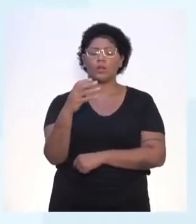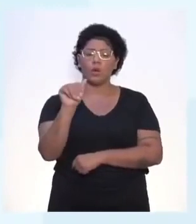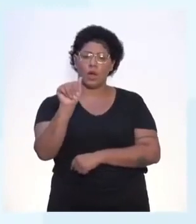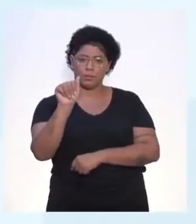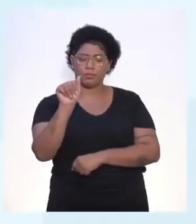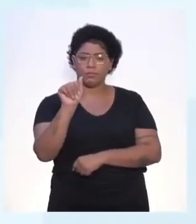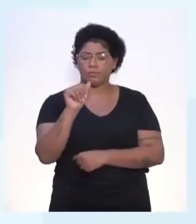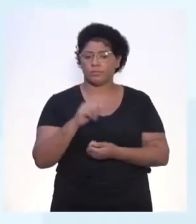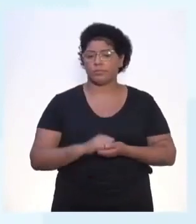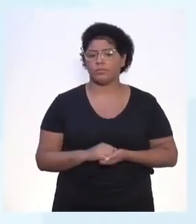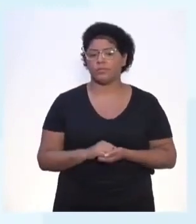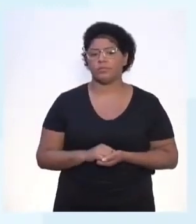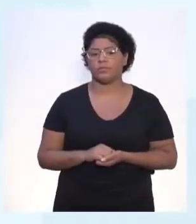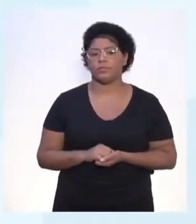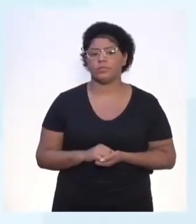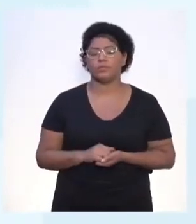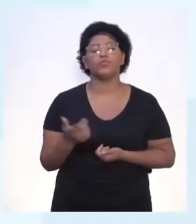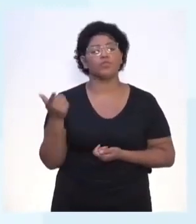EF08LP04A.